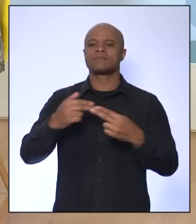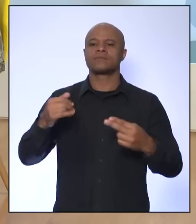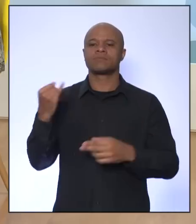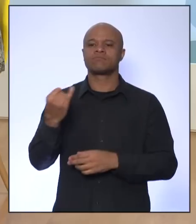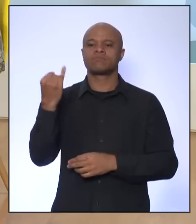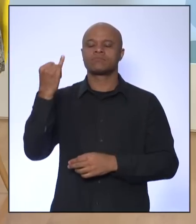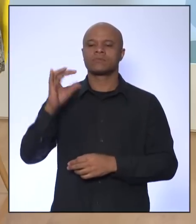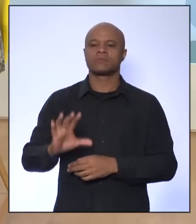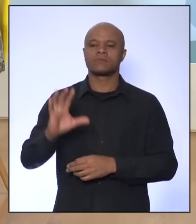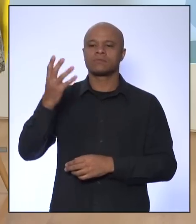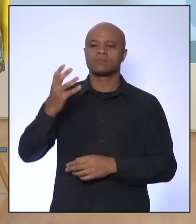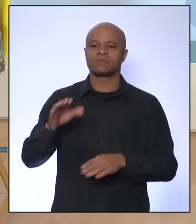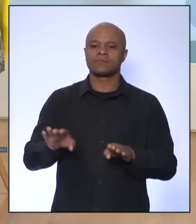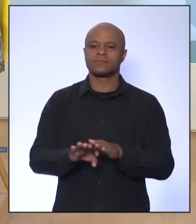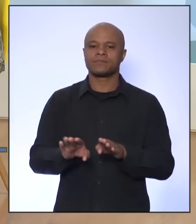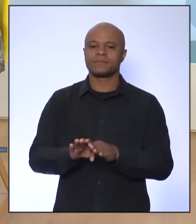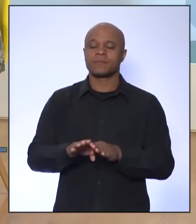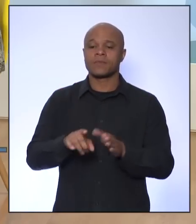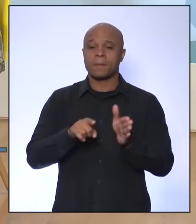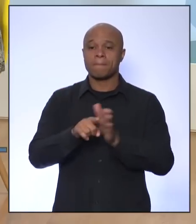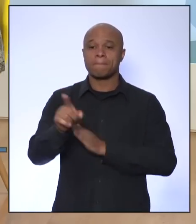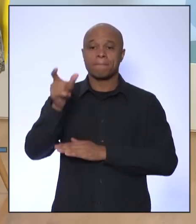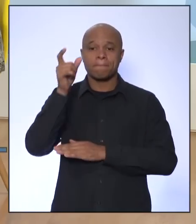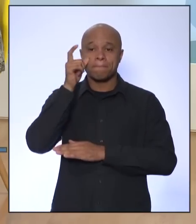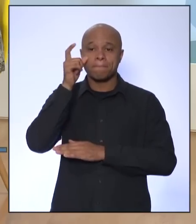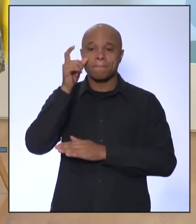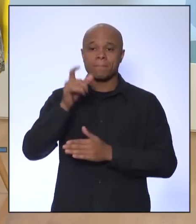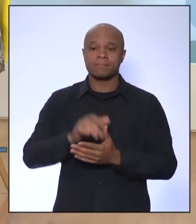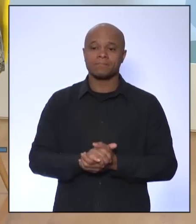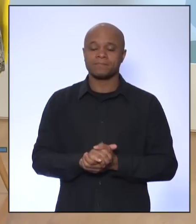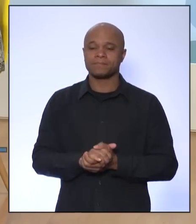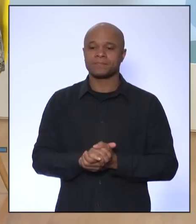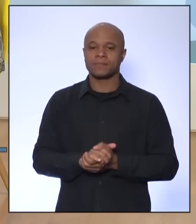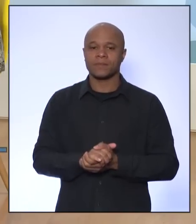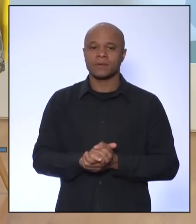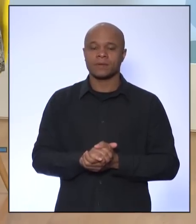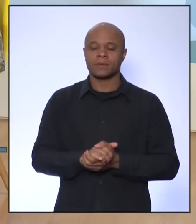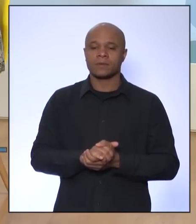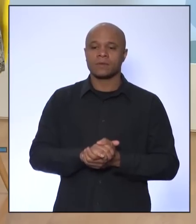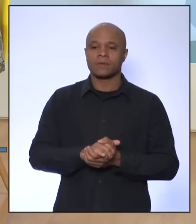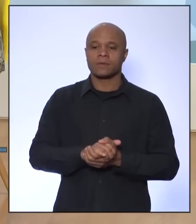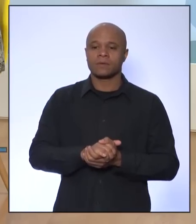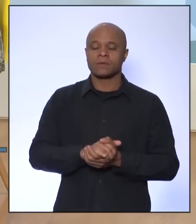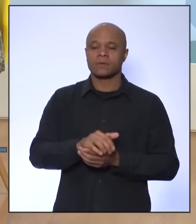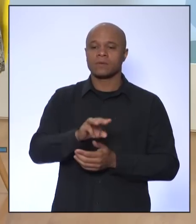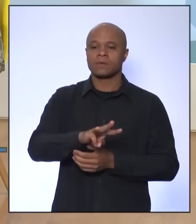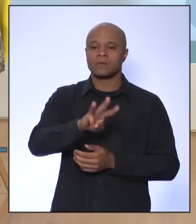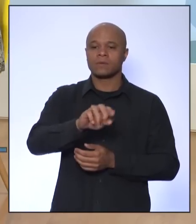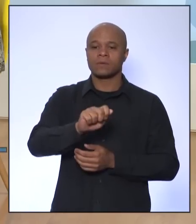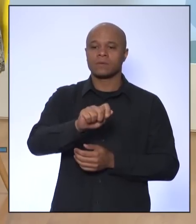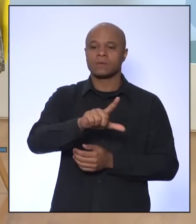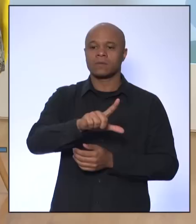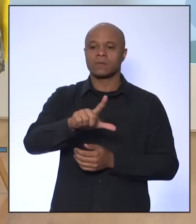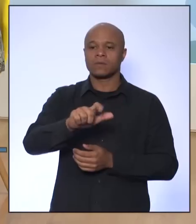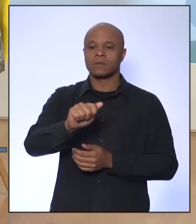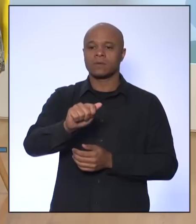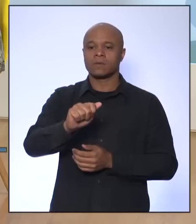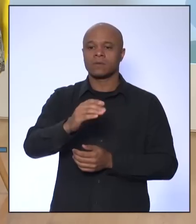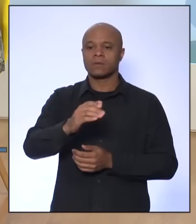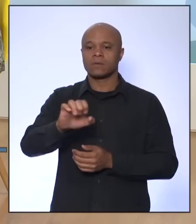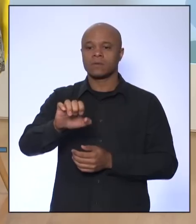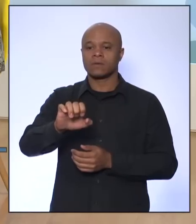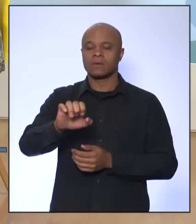aqui também, uma pergunta interessante, Janaína. O Wallace disse que está fazendo aniversário hoje.